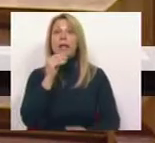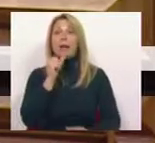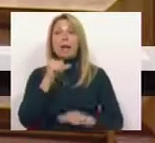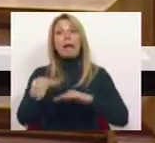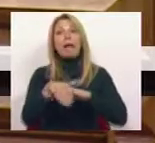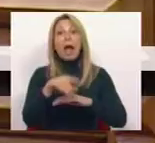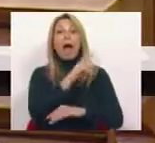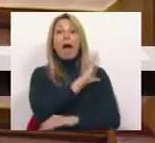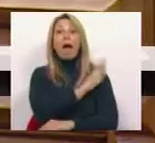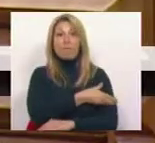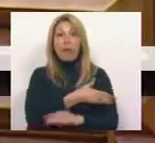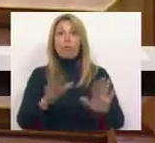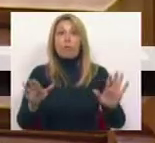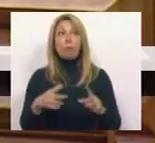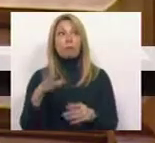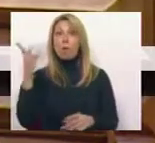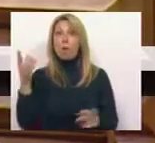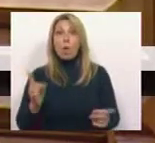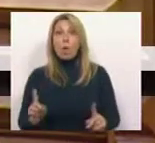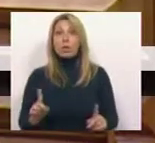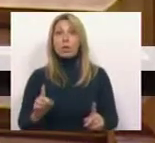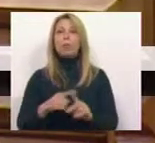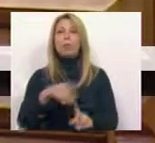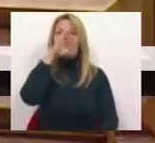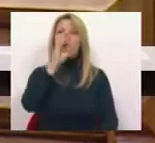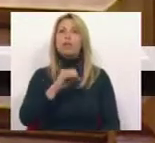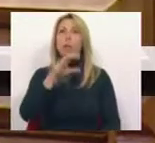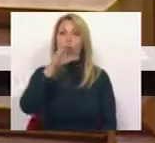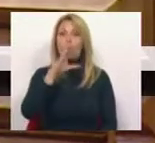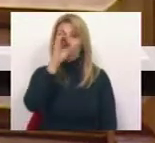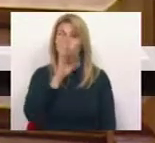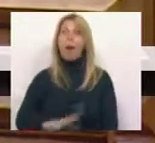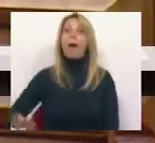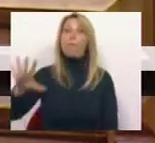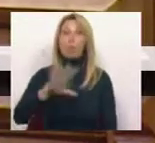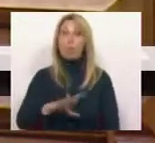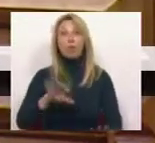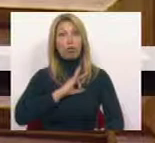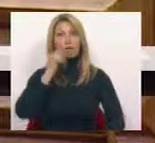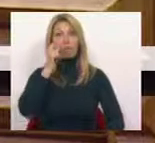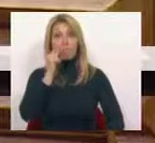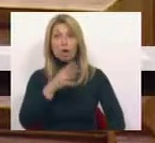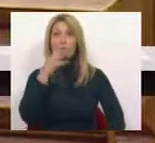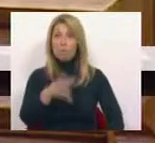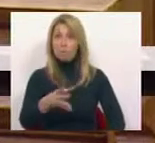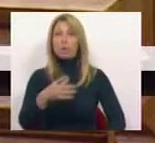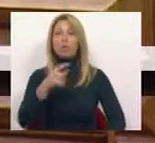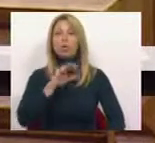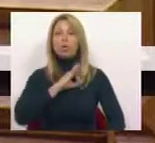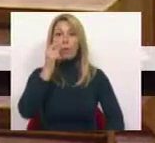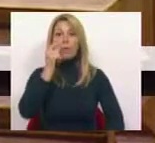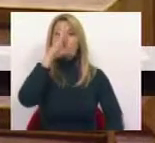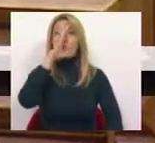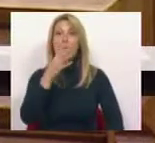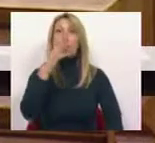Ministério do Ambiente, pela boca mesmo do Sr. Ministro, já assumiu publicamente o compromisso de avançar com as dragagens, recorrendo